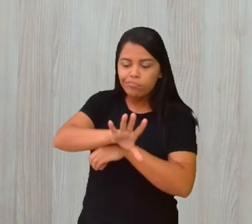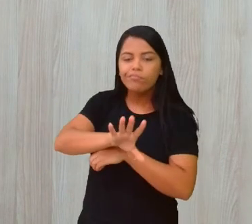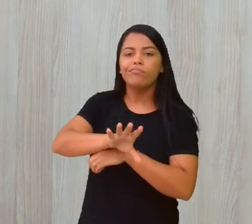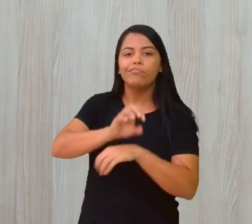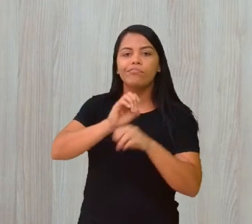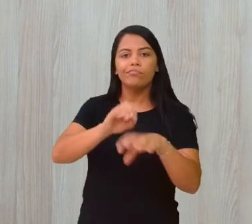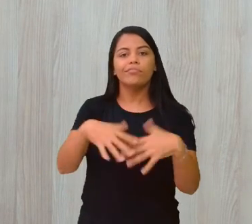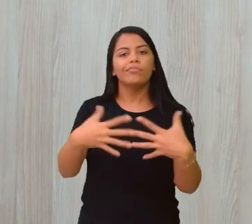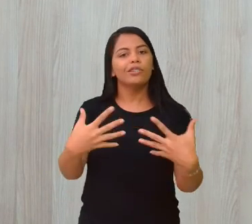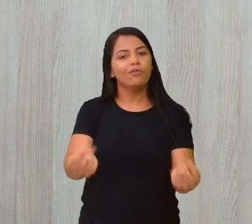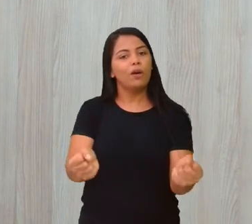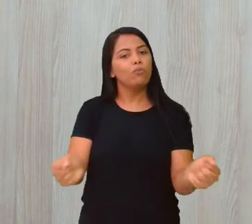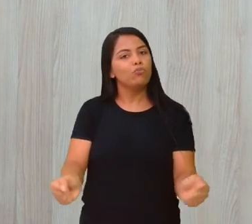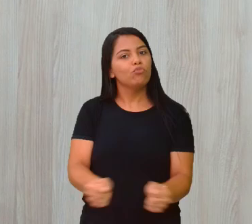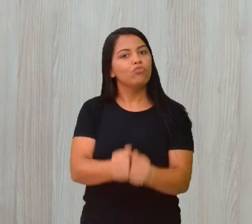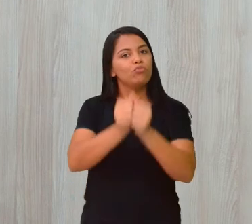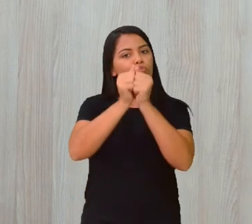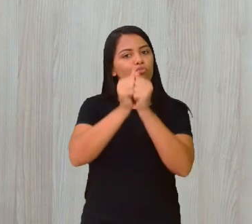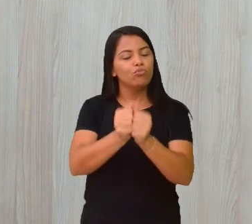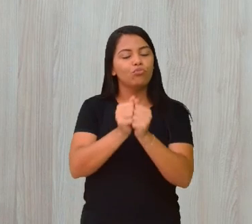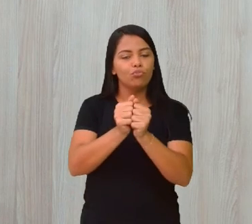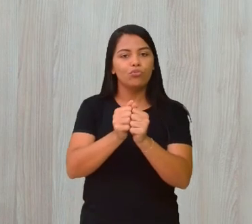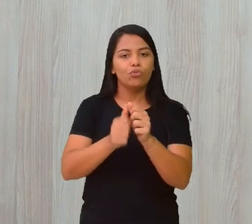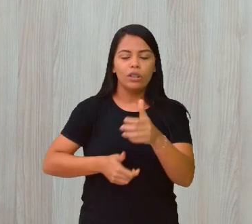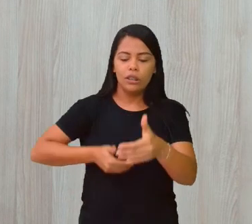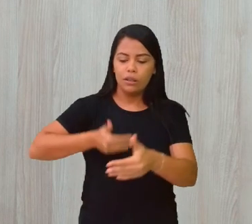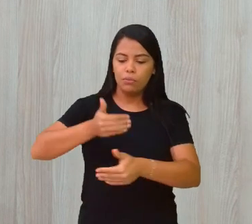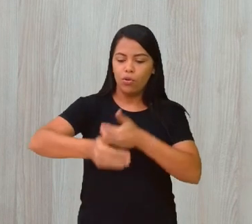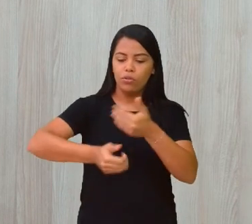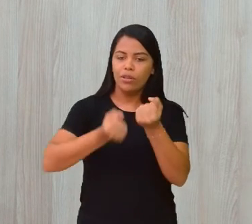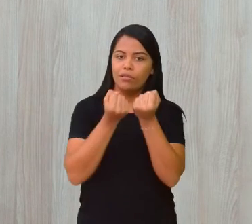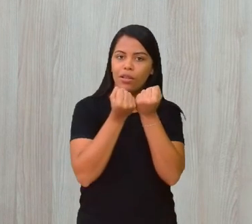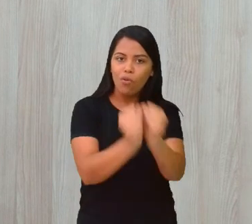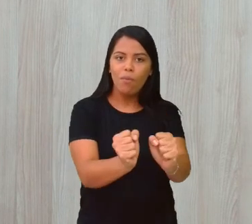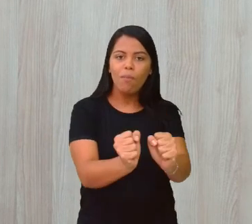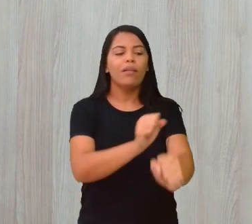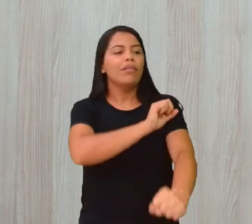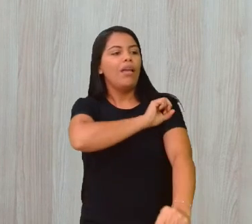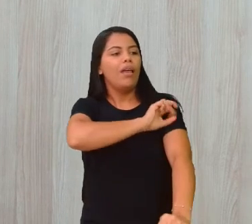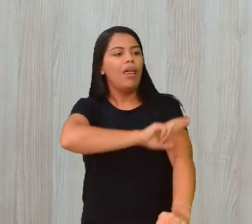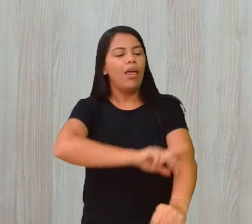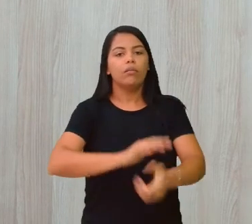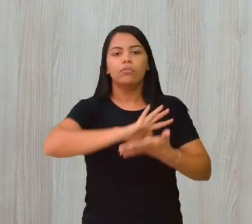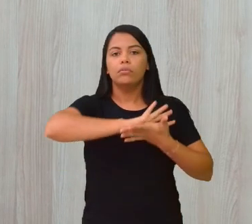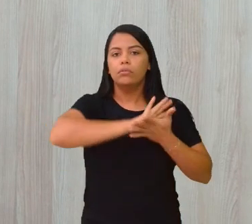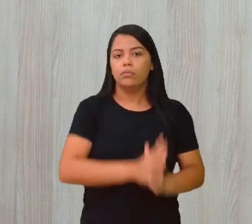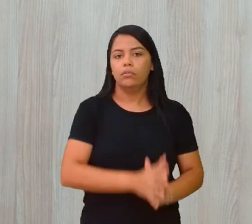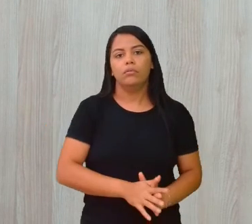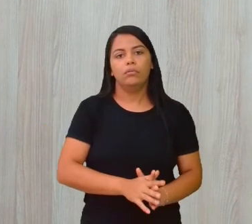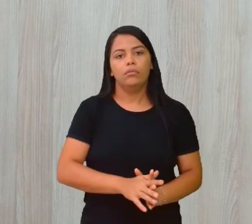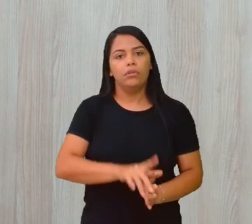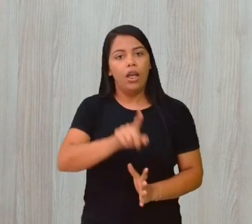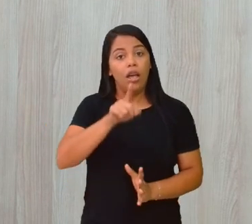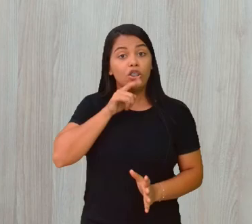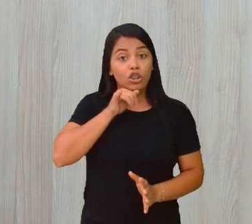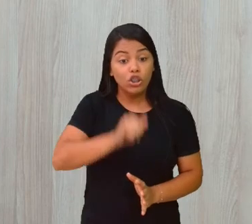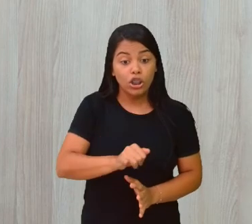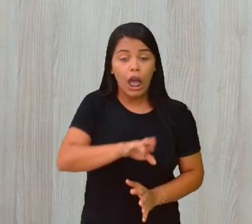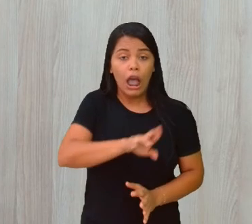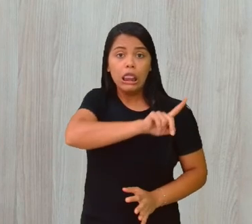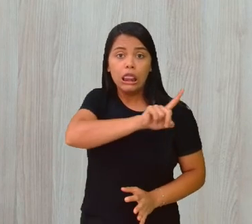Vamos juntos nesse processo aí, né? De combater o racismo, diga não ao racismo, ao